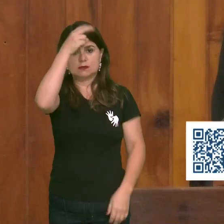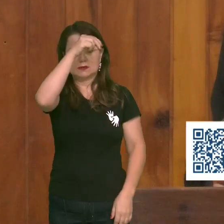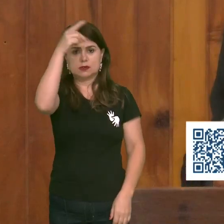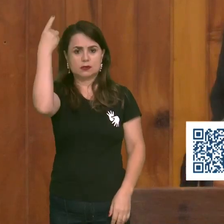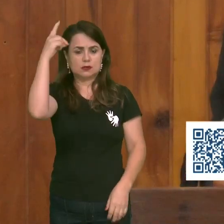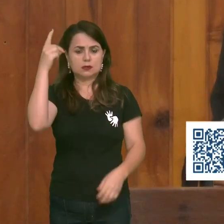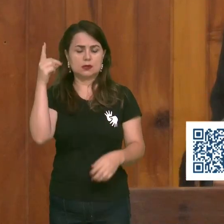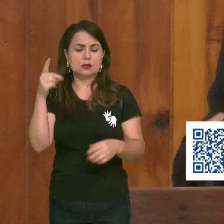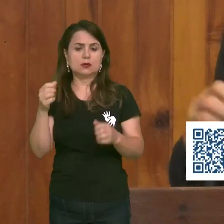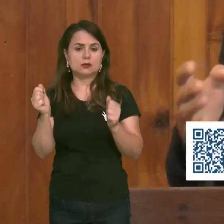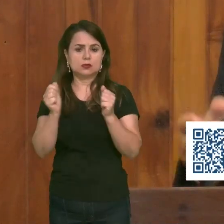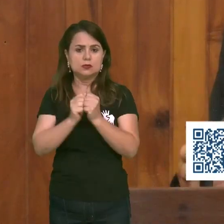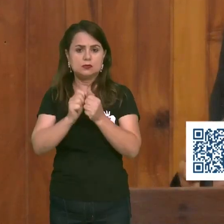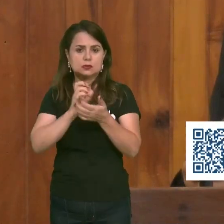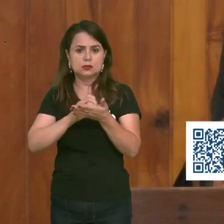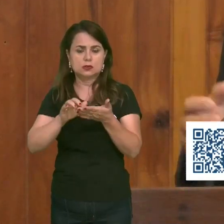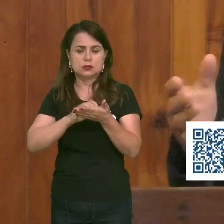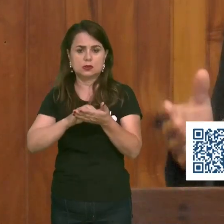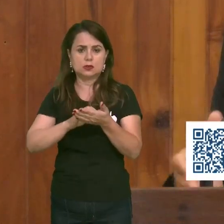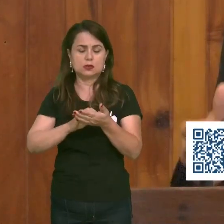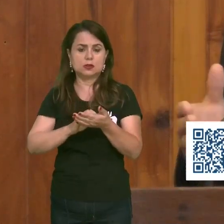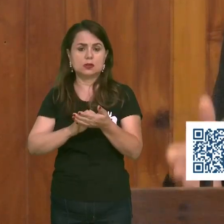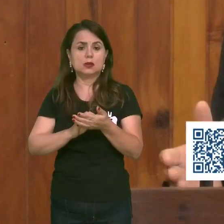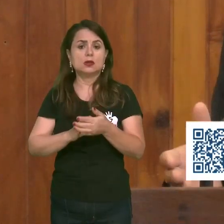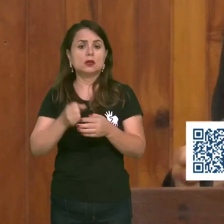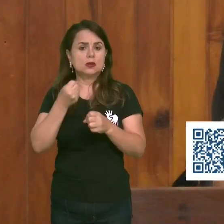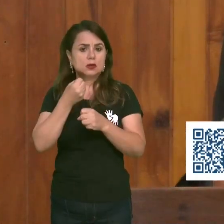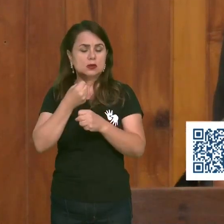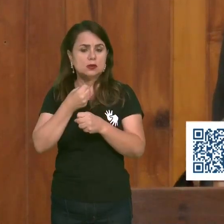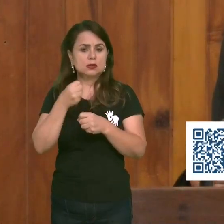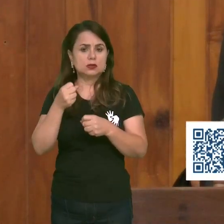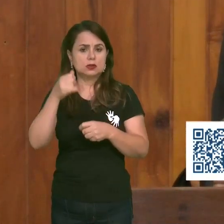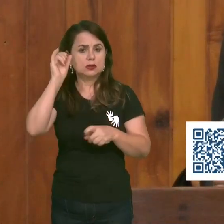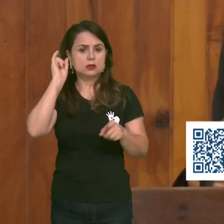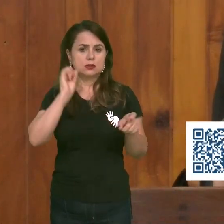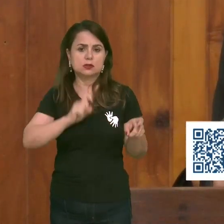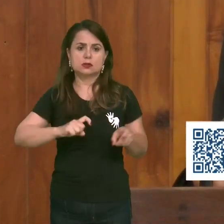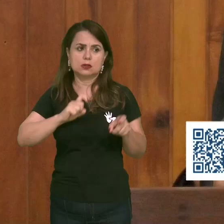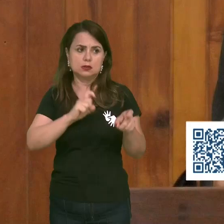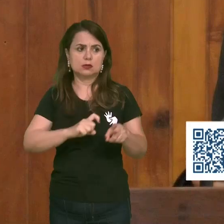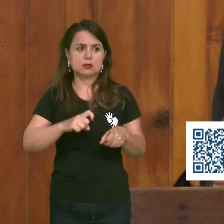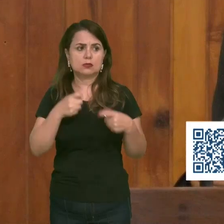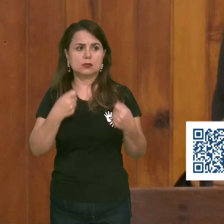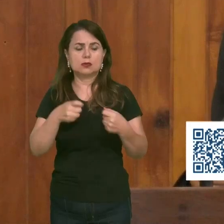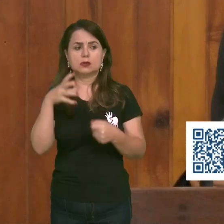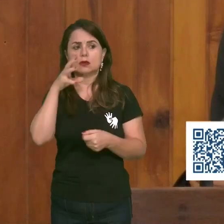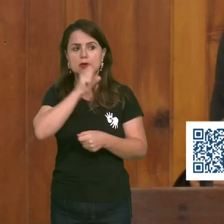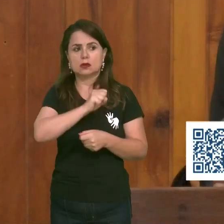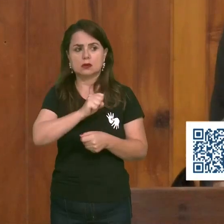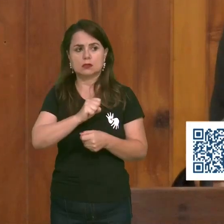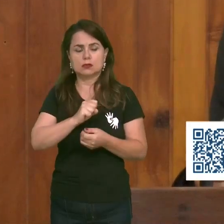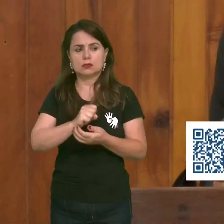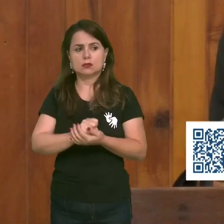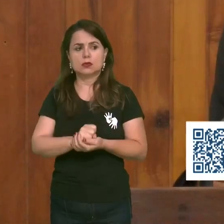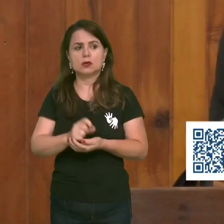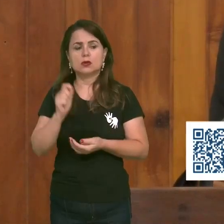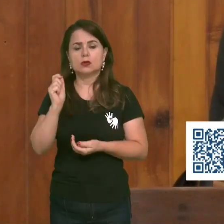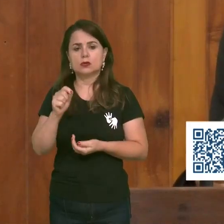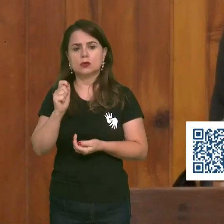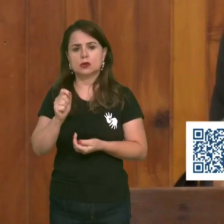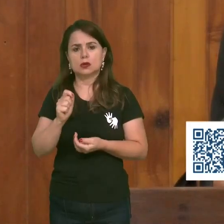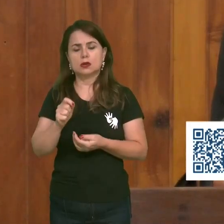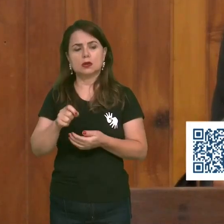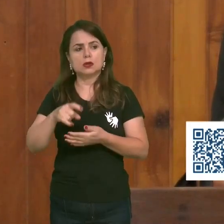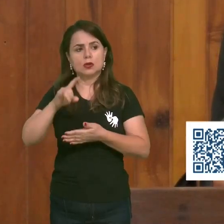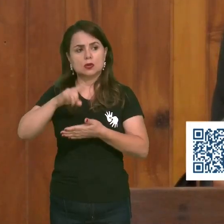agricultura que seja dado mais rápido o motivo de com urgência é o encaminhamento ao patrimônio da